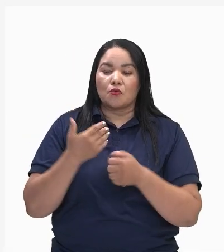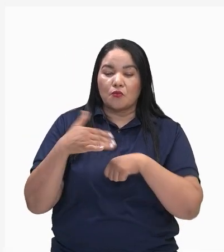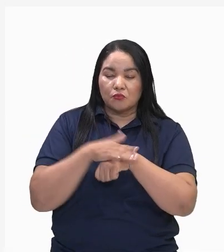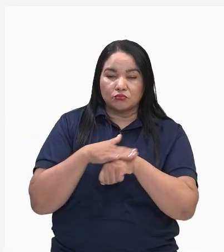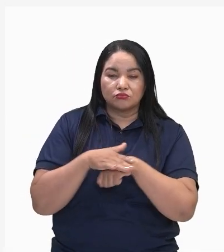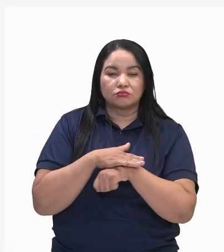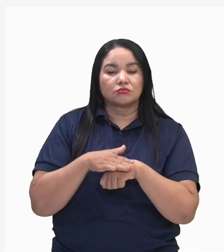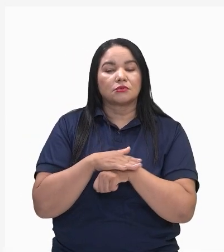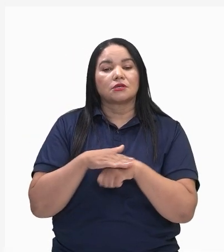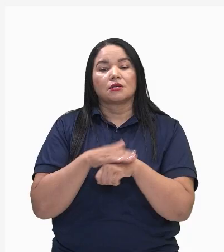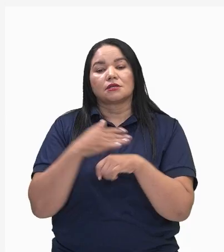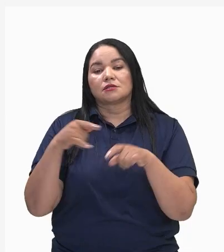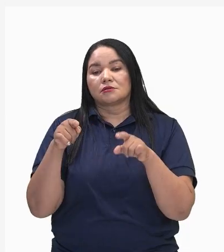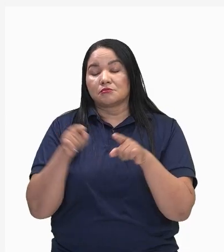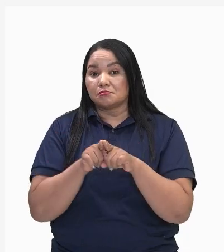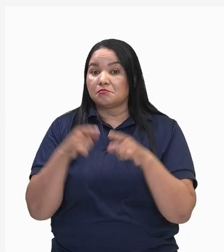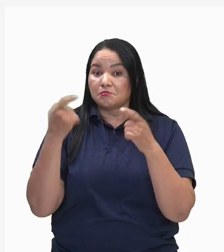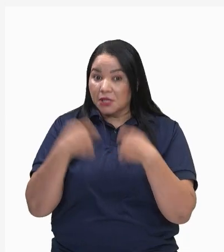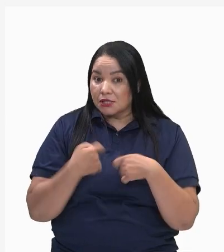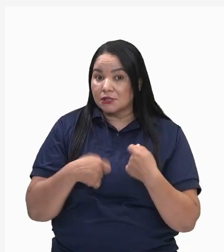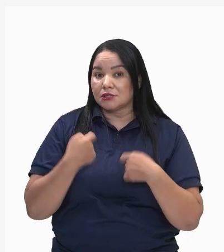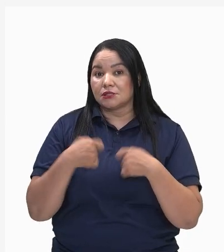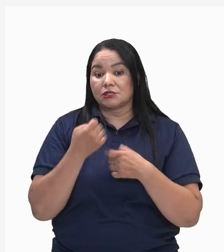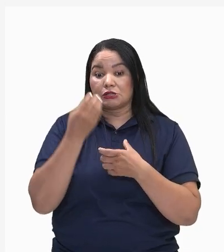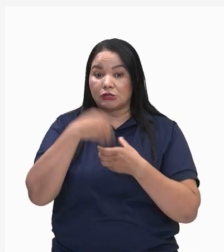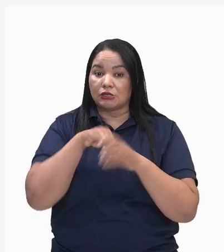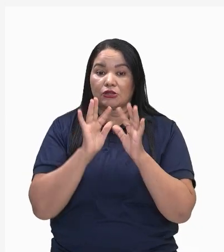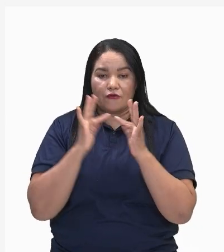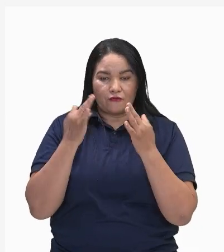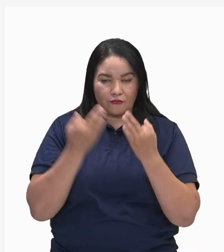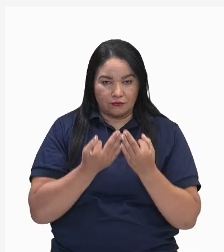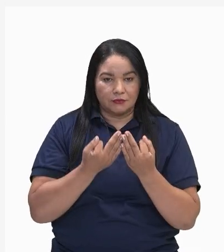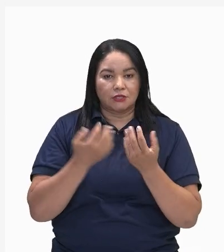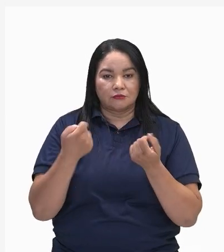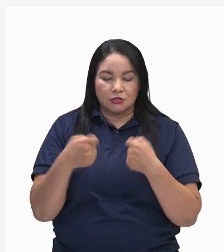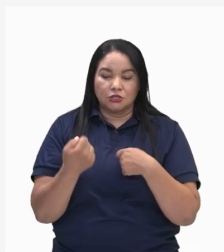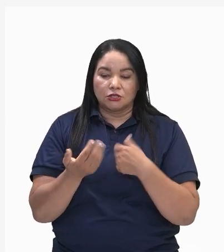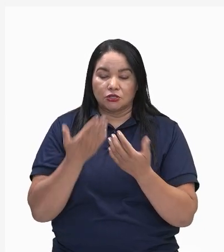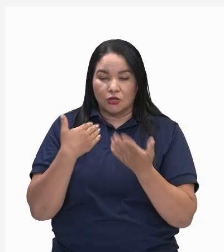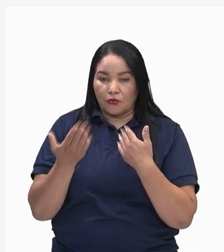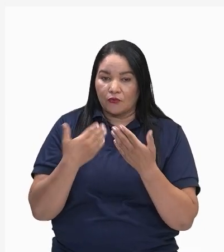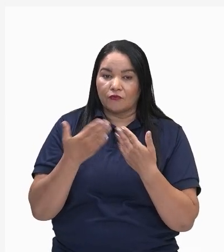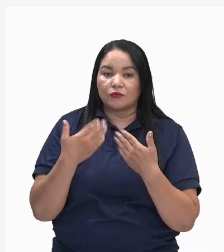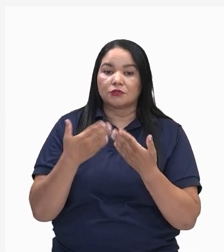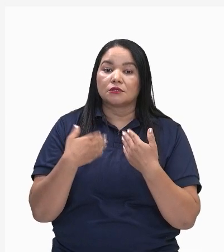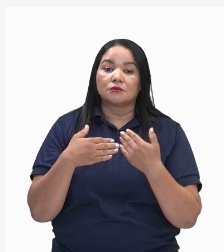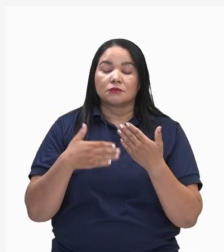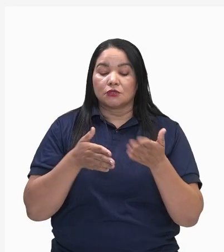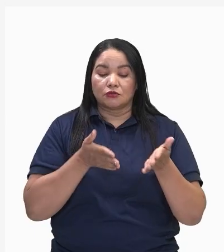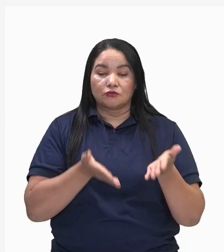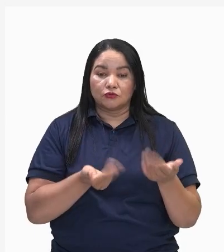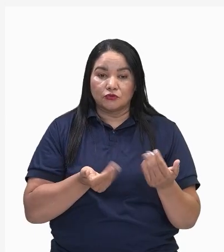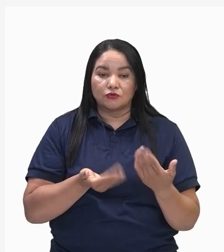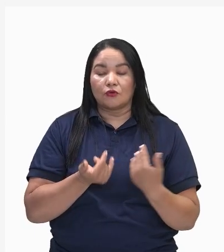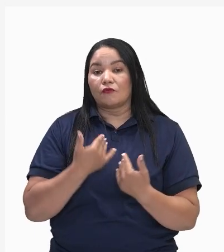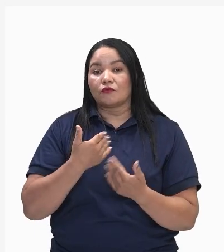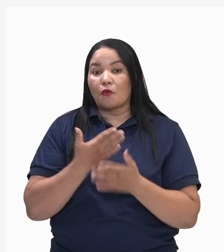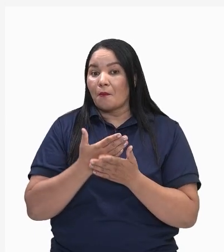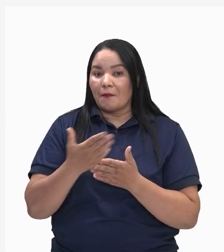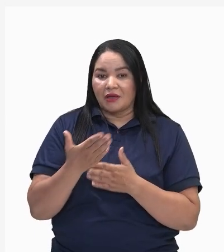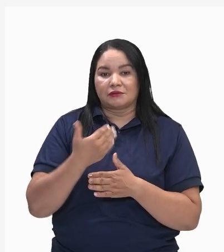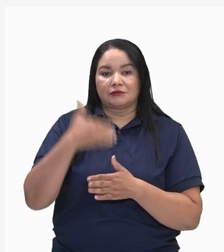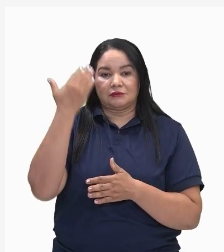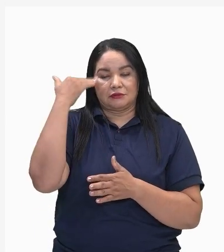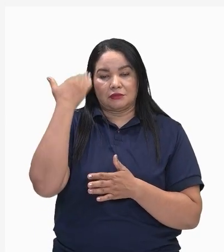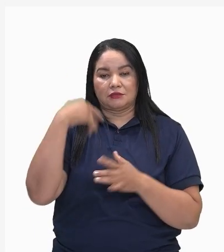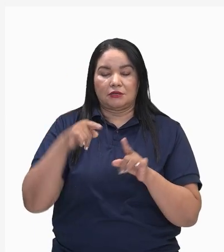Esse diálogo tem que acontecer dentro ali da família, para que esse jovem, esse adolescente comece a entender, né, e